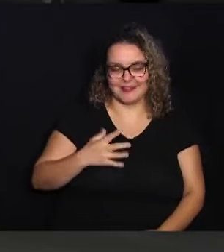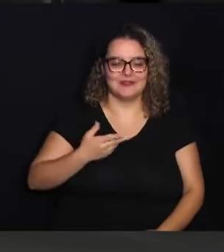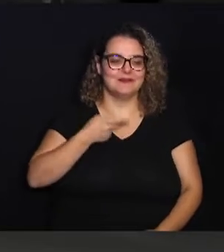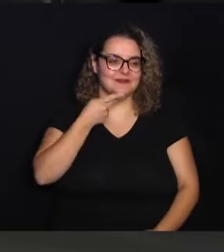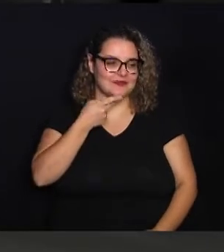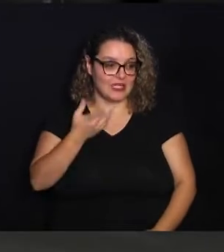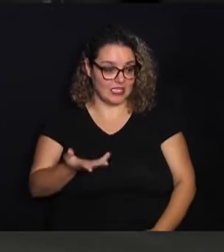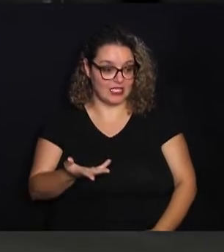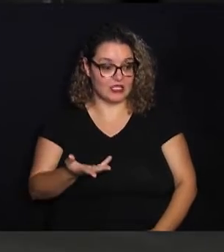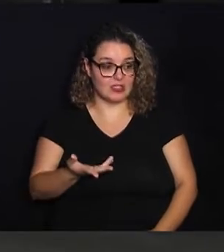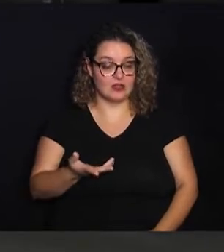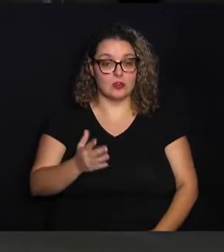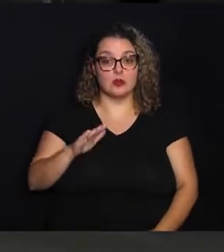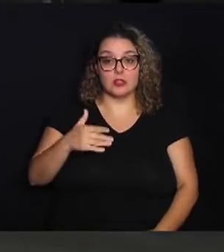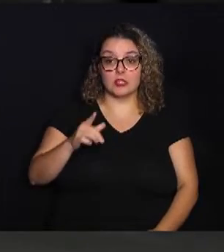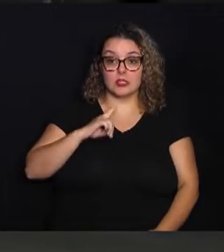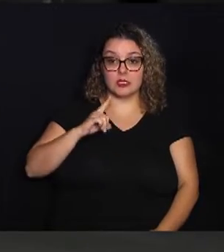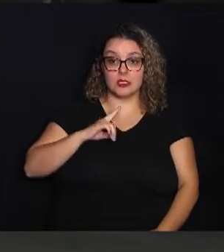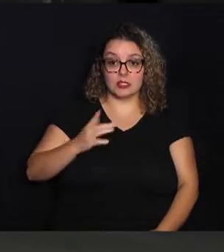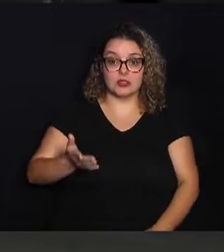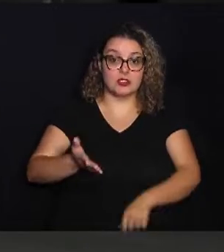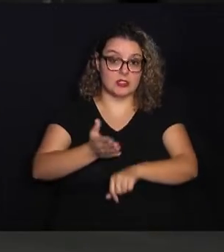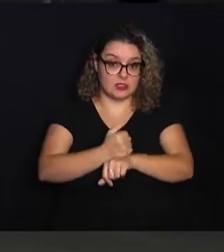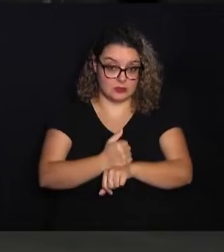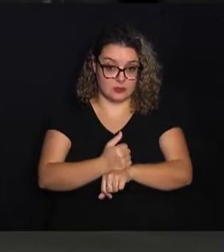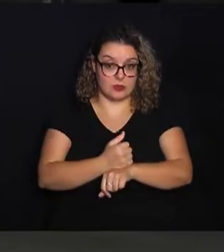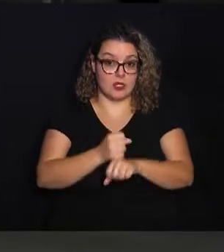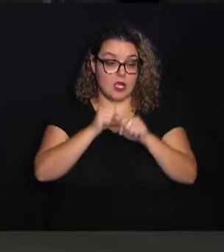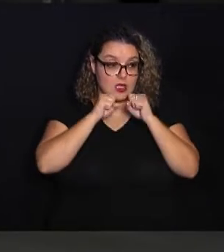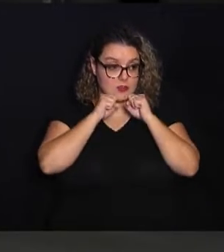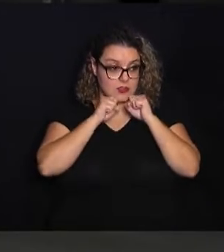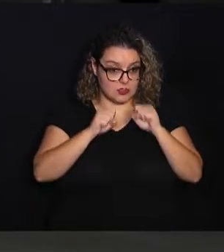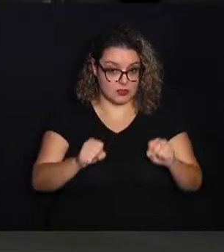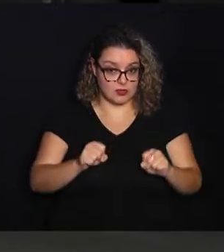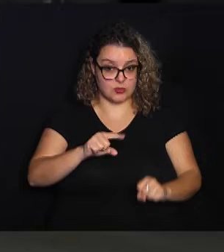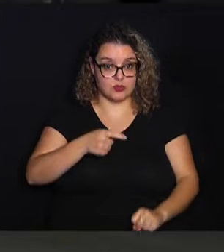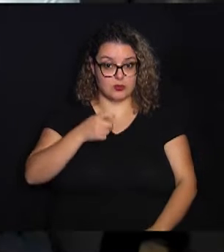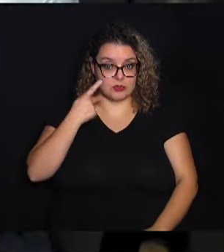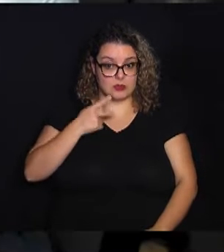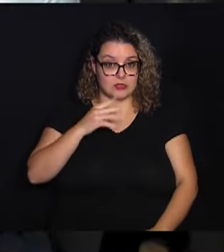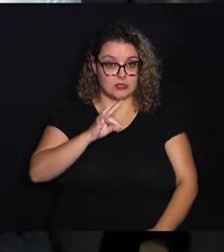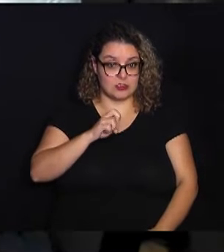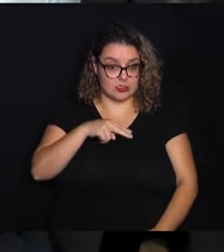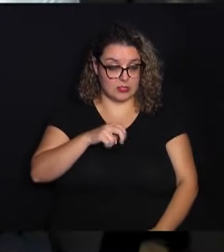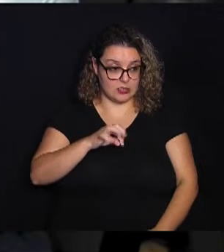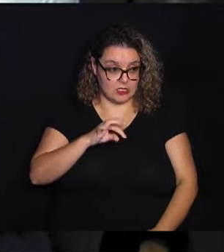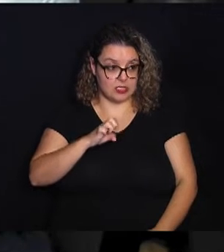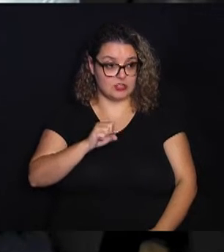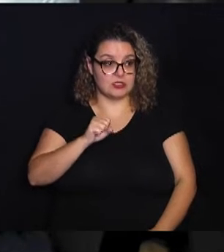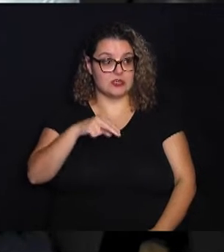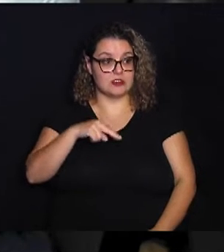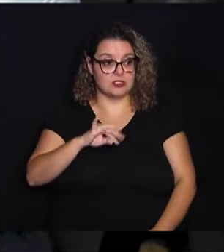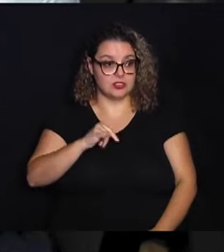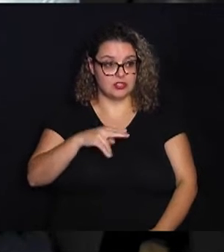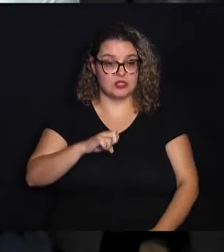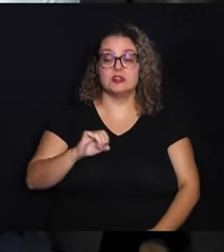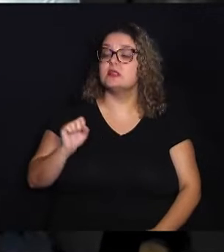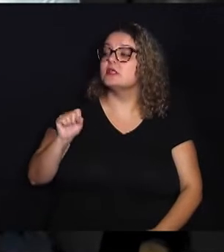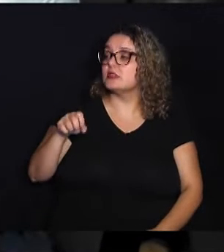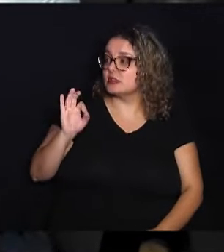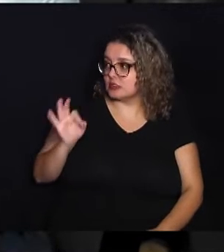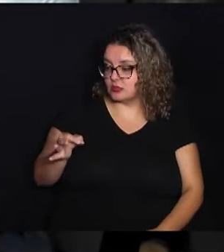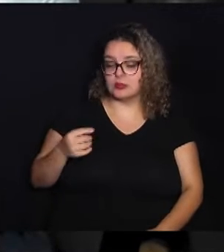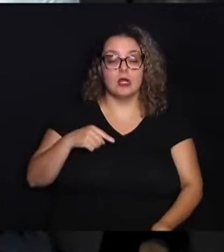contou que tinha sido assessor do ex-vereador Tenente Santini. Isso. E aí, partindo disso,